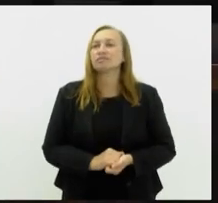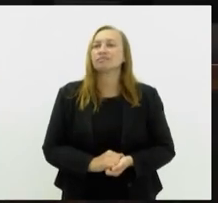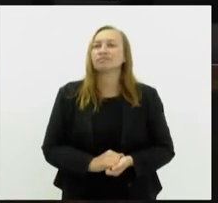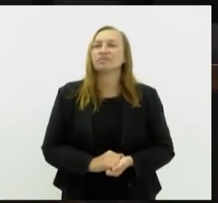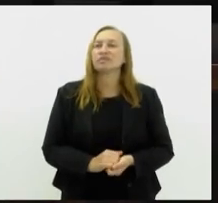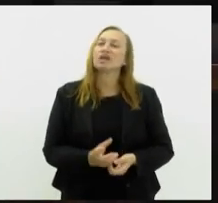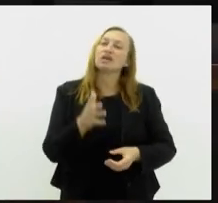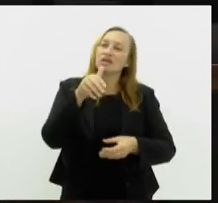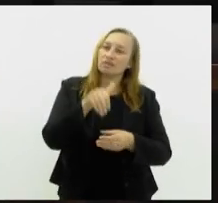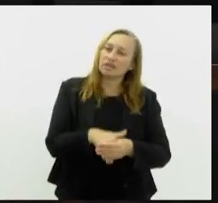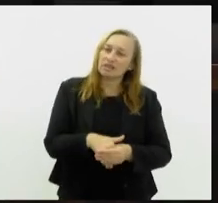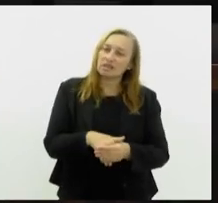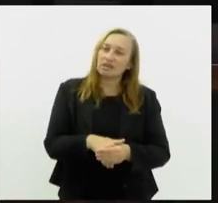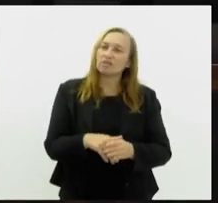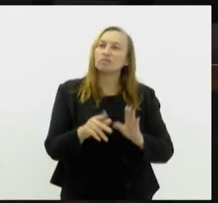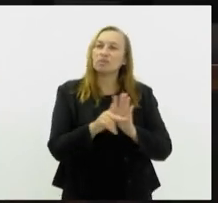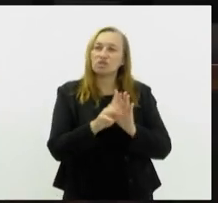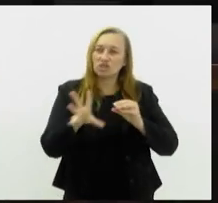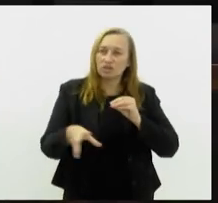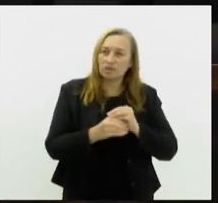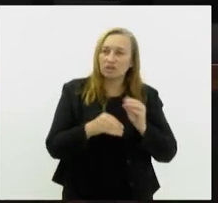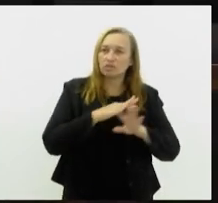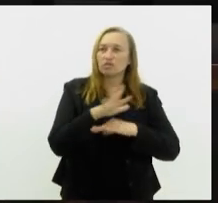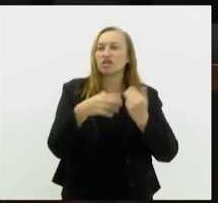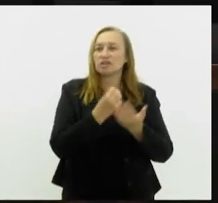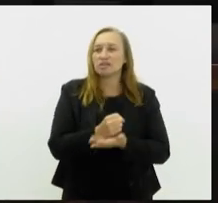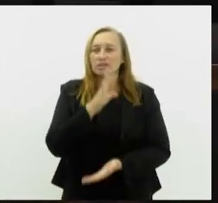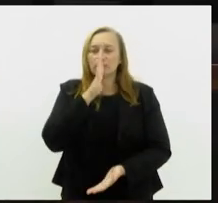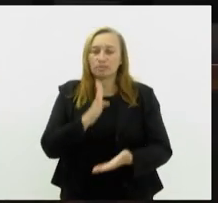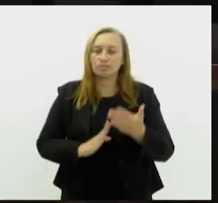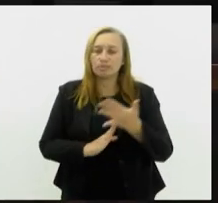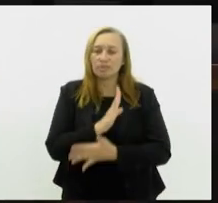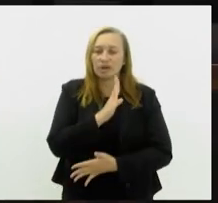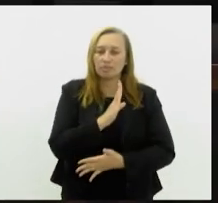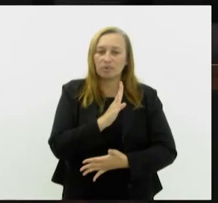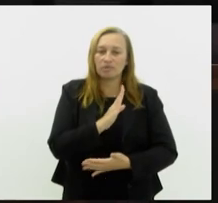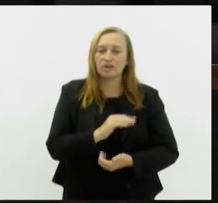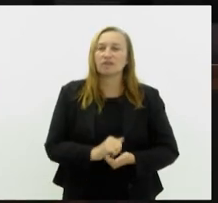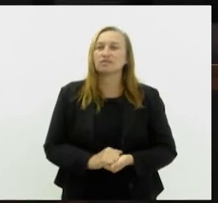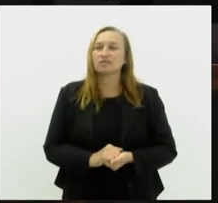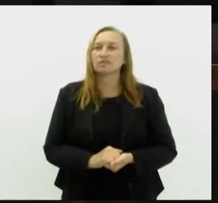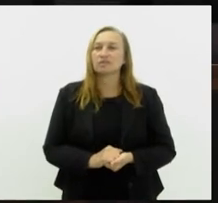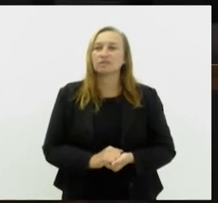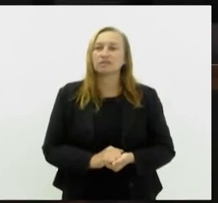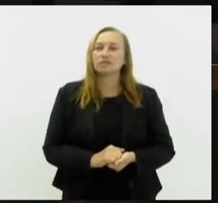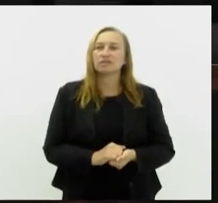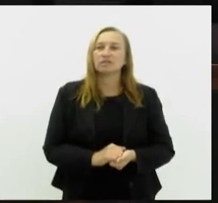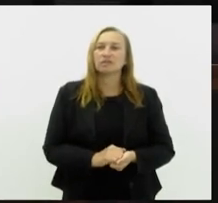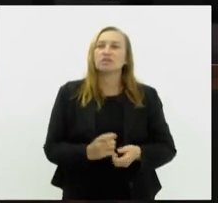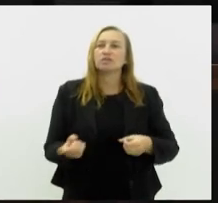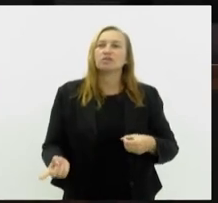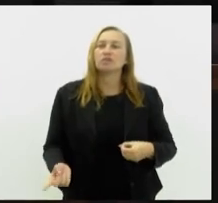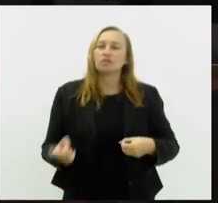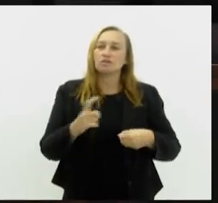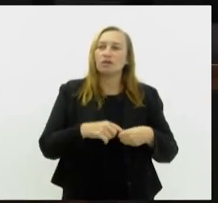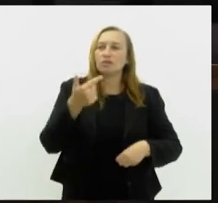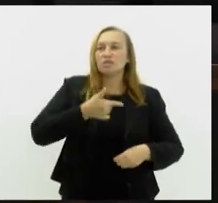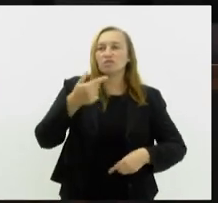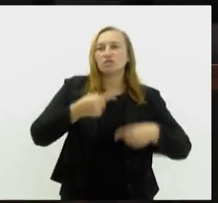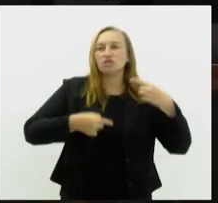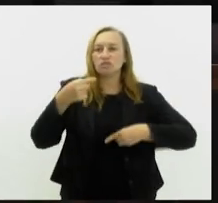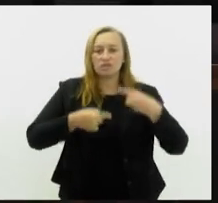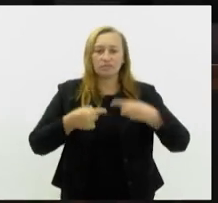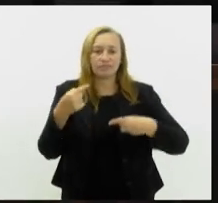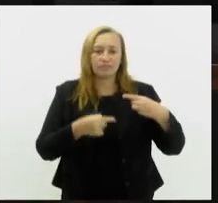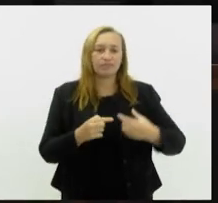Aprovado. Em votação, o projeto assim emendado. Os senhores que aprovam permaneçam como estão. Aprovado. Vai a redação do vencido para a segunda